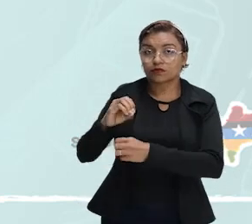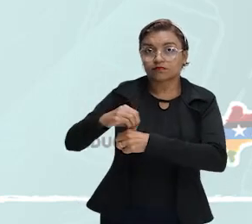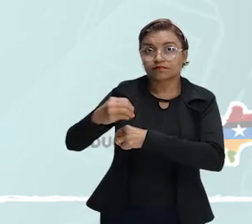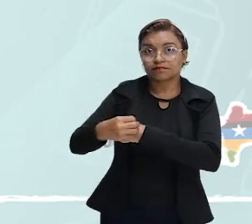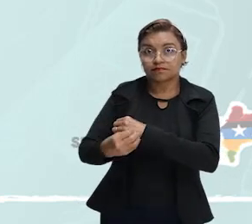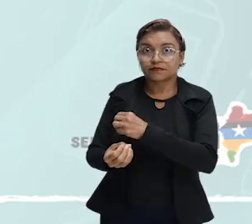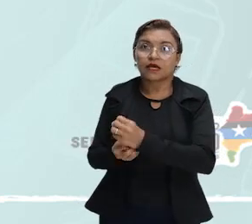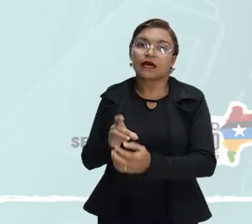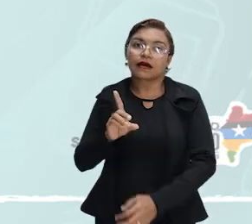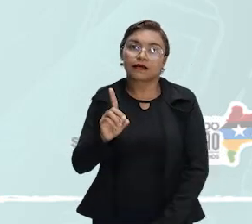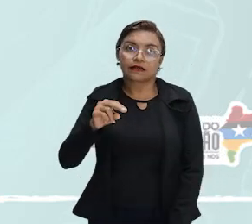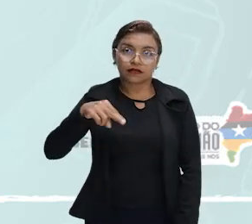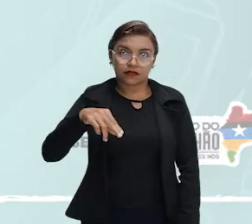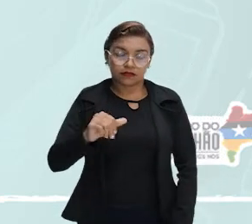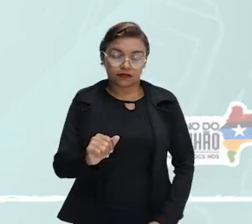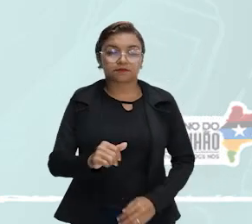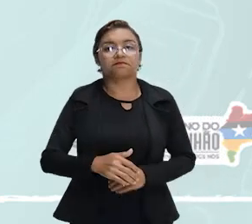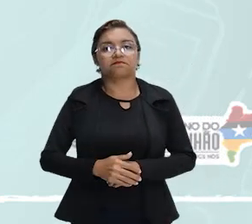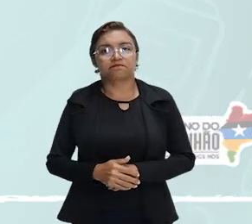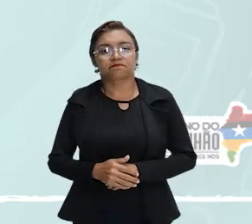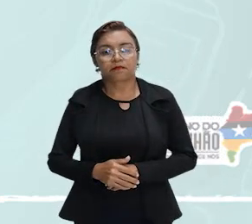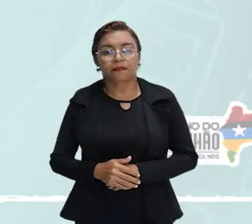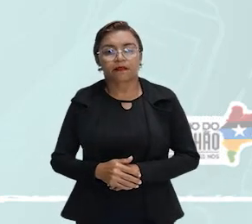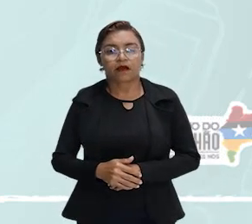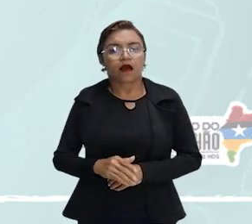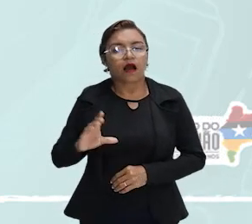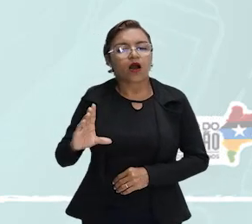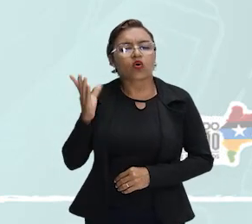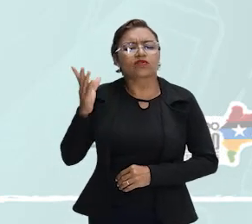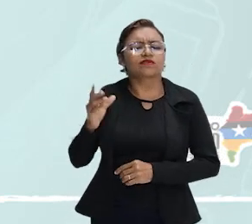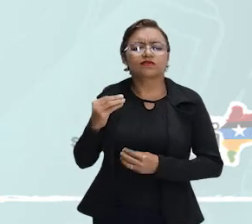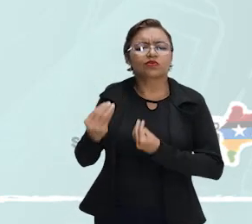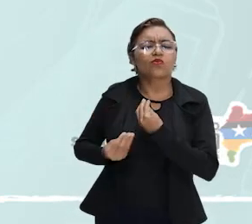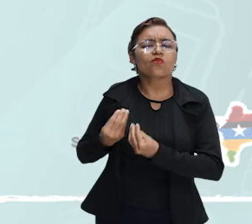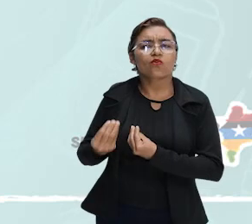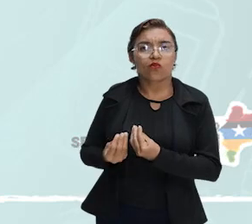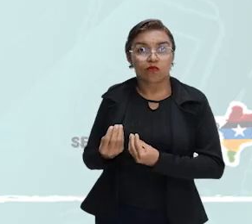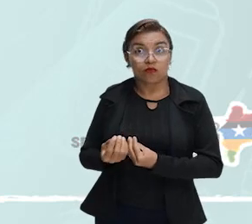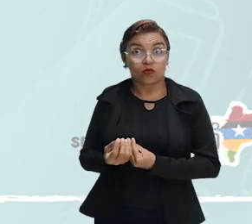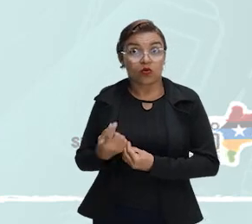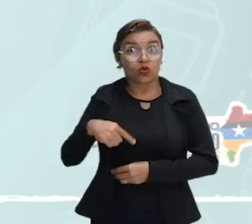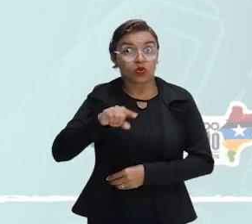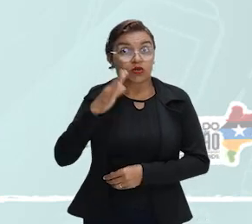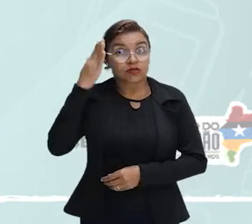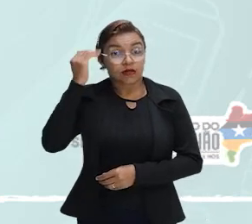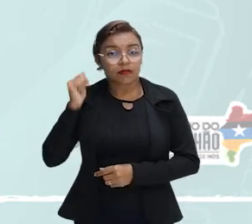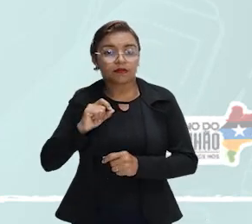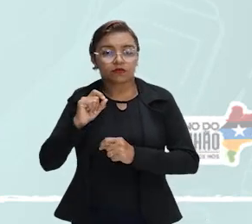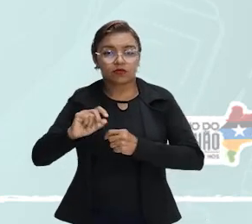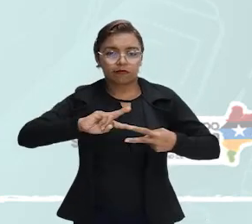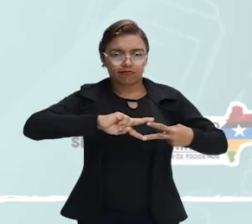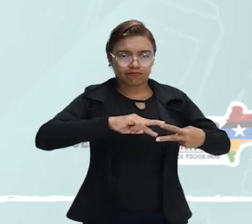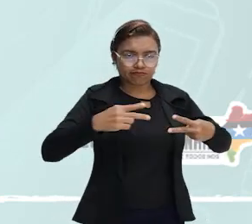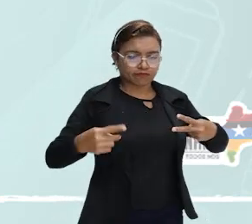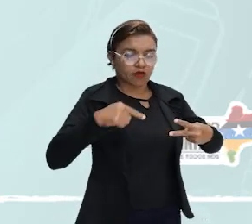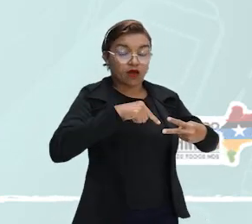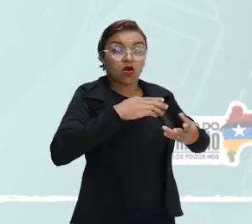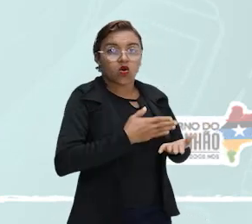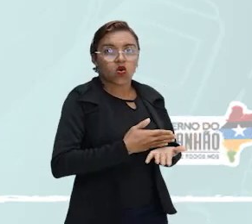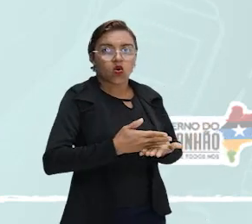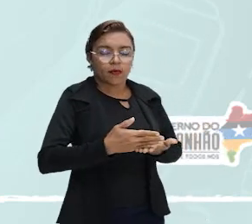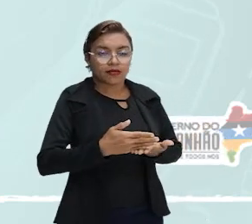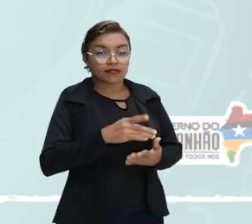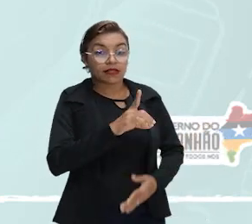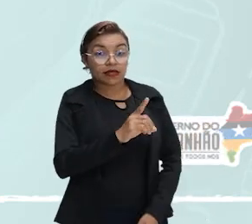de DNA. Pessoal, isso ocorre mais ou menos assim. Nós sabemos que O fluxo gênico, ele começa